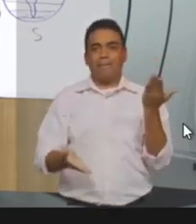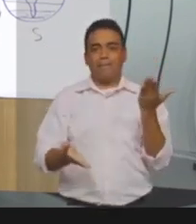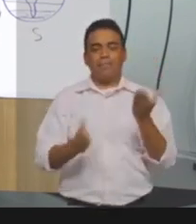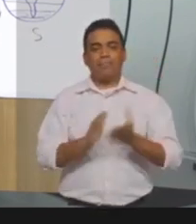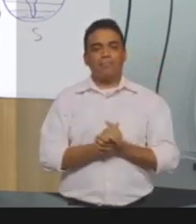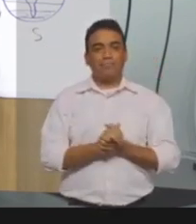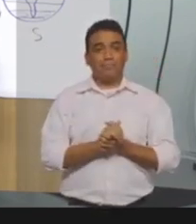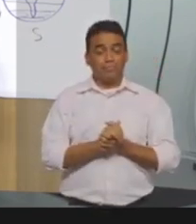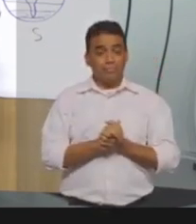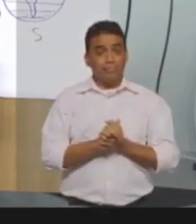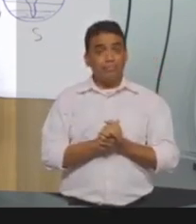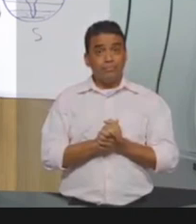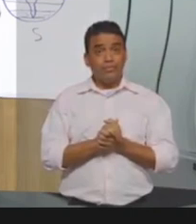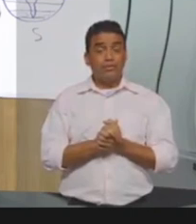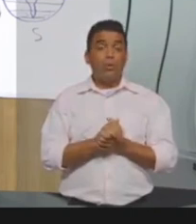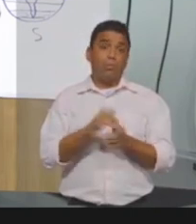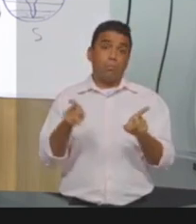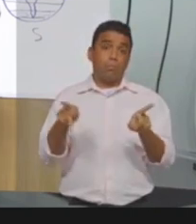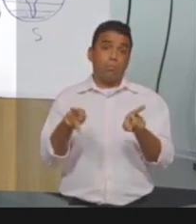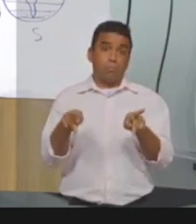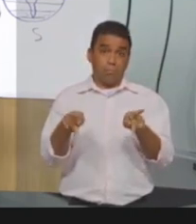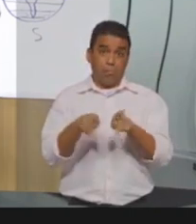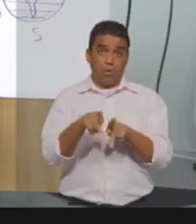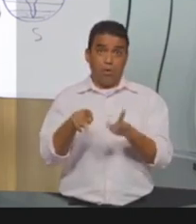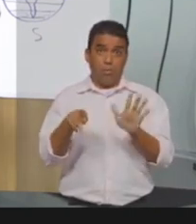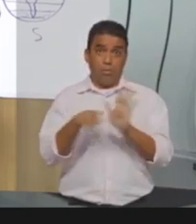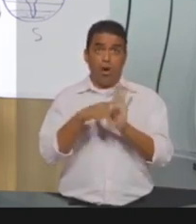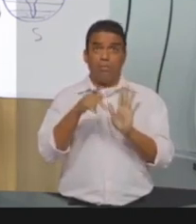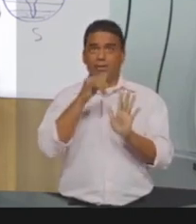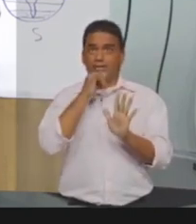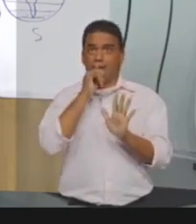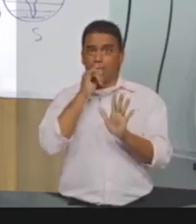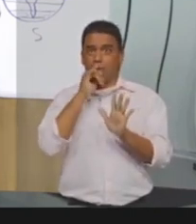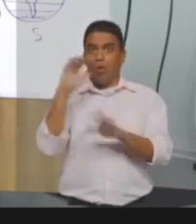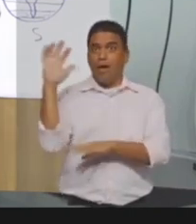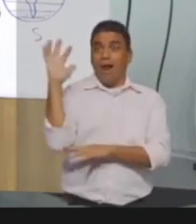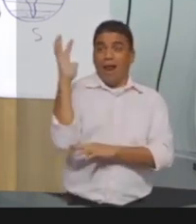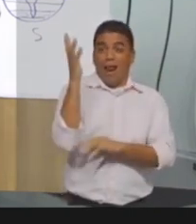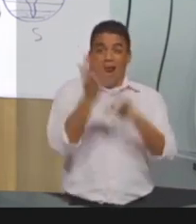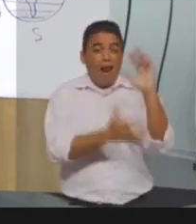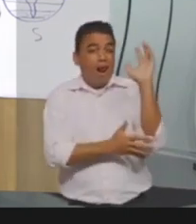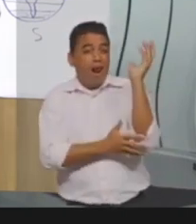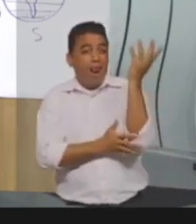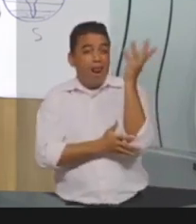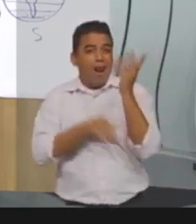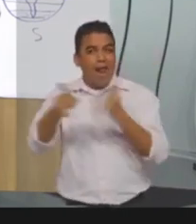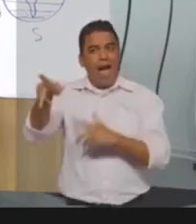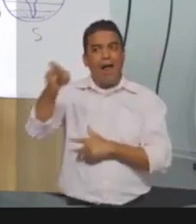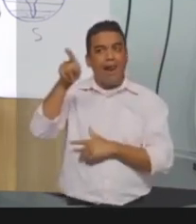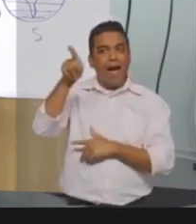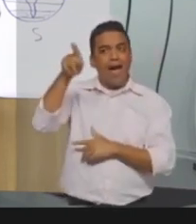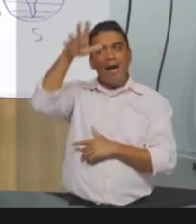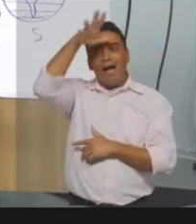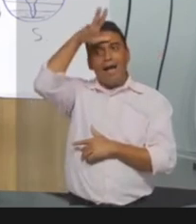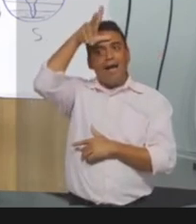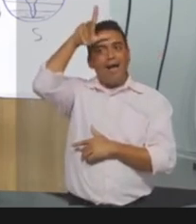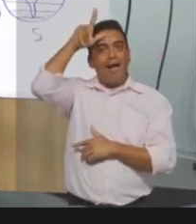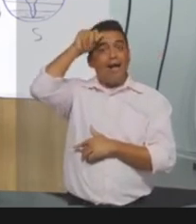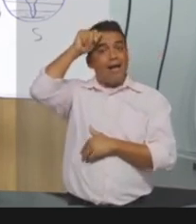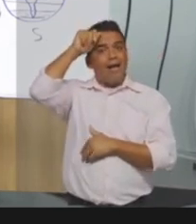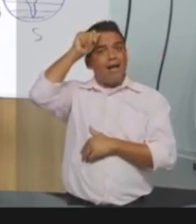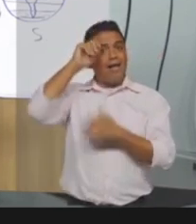liberada no ambiente, na transpiração, se você tiver uma vegetação muito densa, como é o caso da floresta amazônica, libera muita